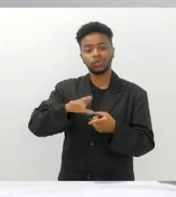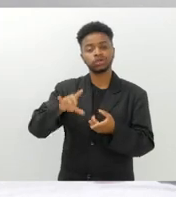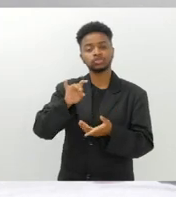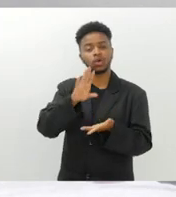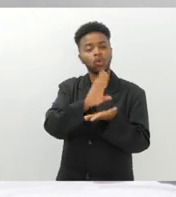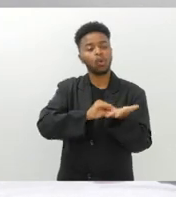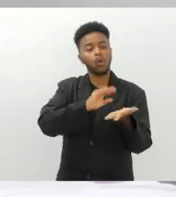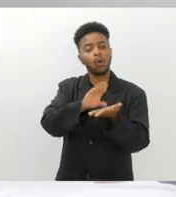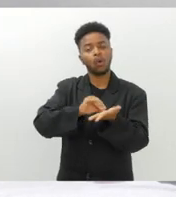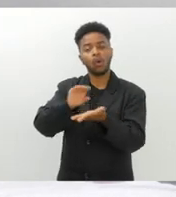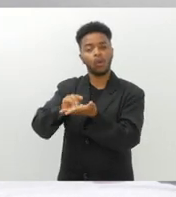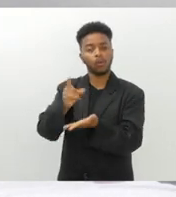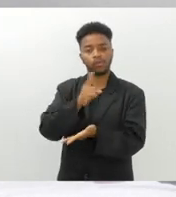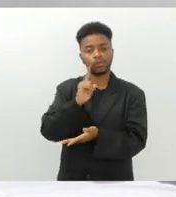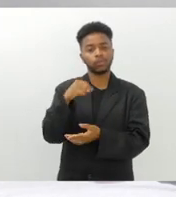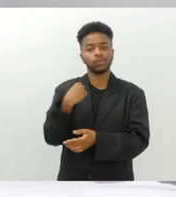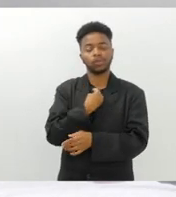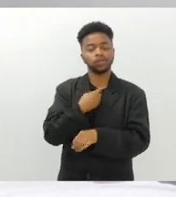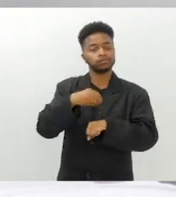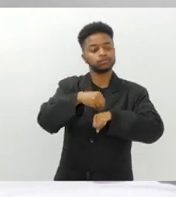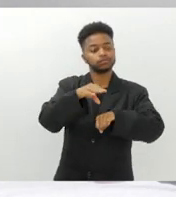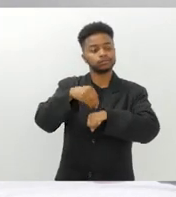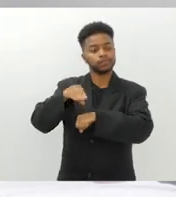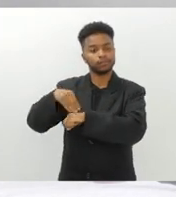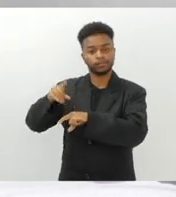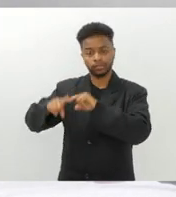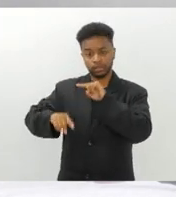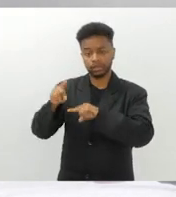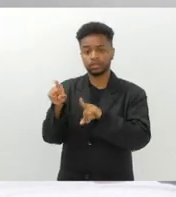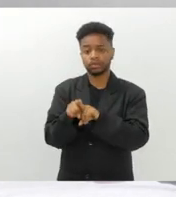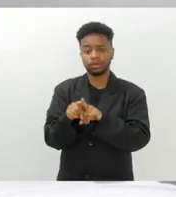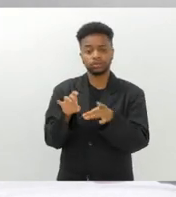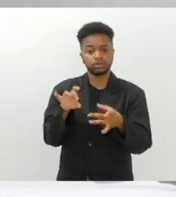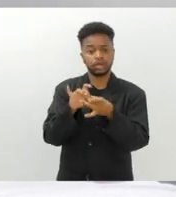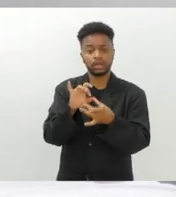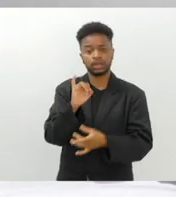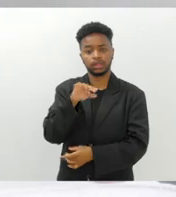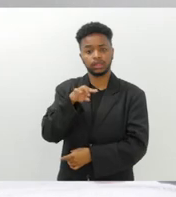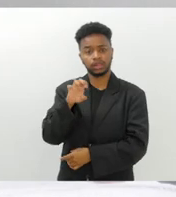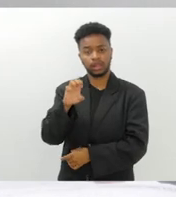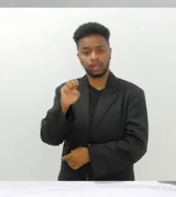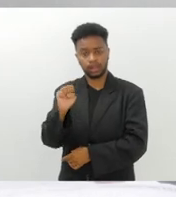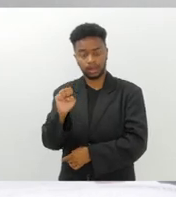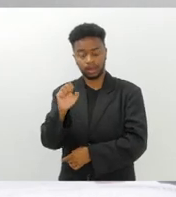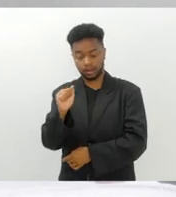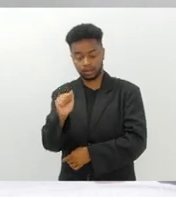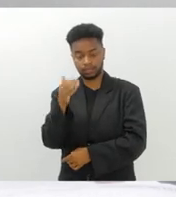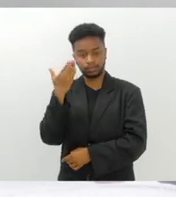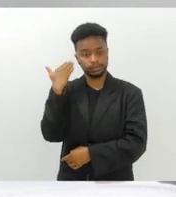gente ensinou, levamos instrumentos até do INEA, na época, para eles medirem